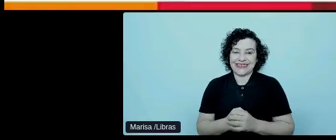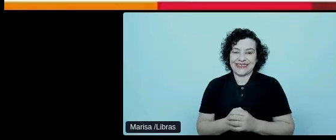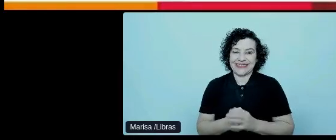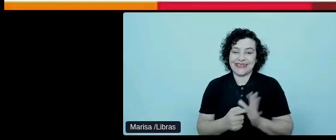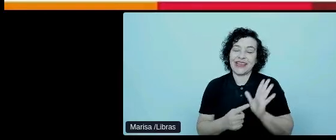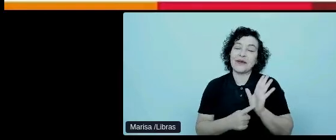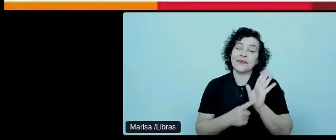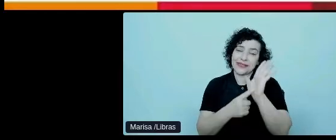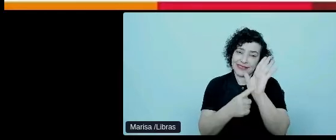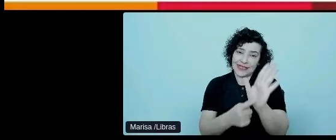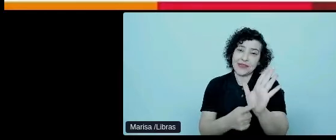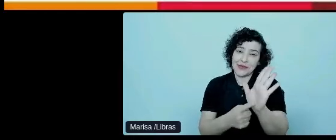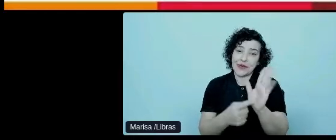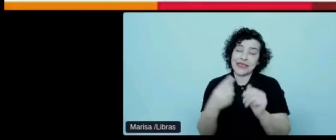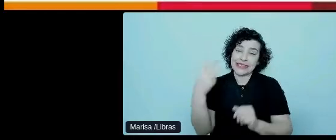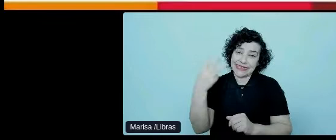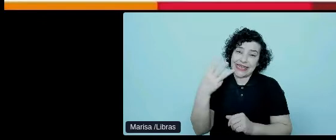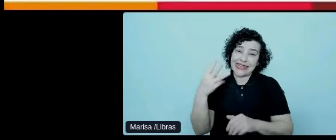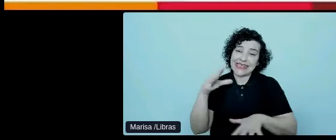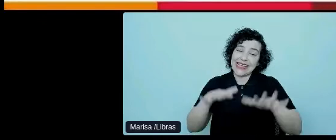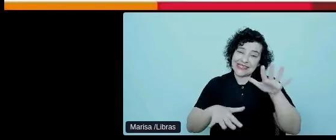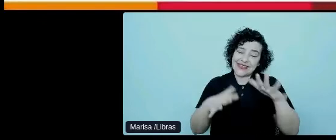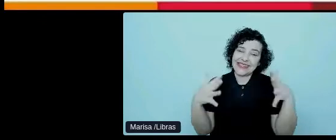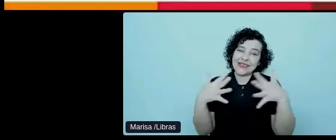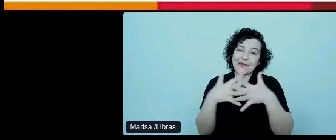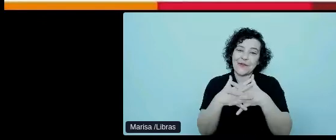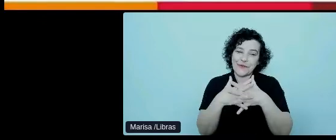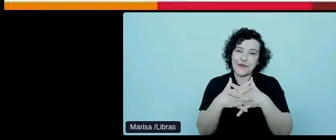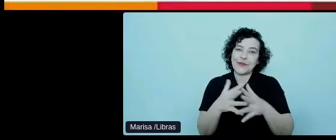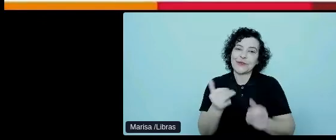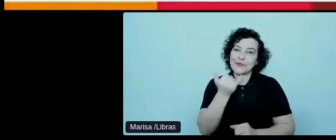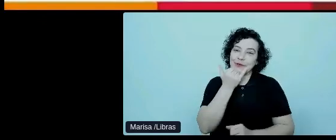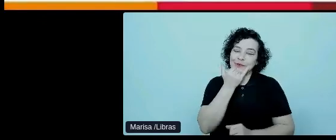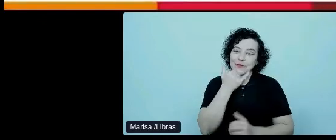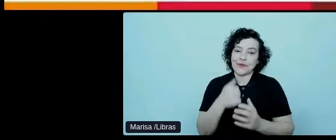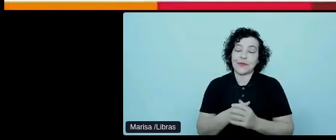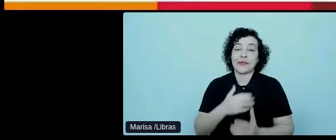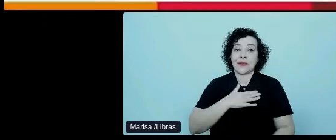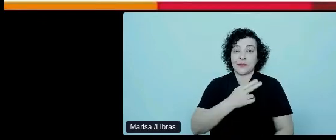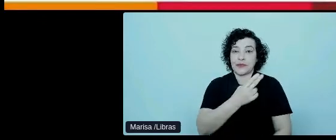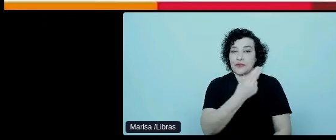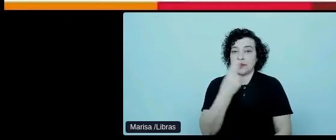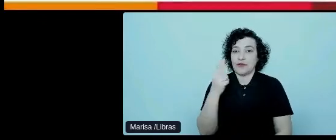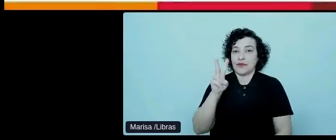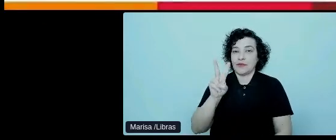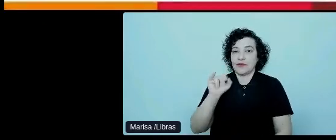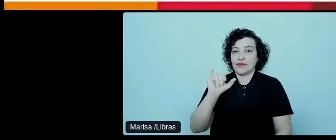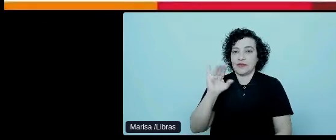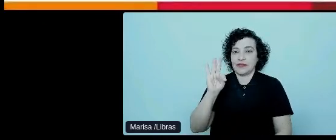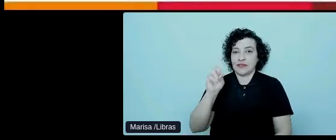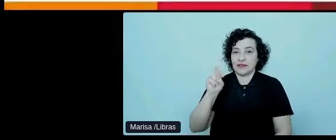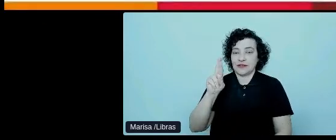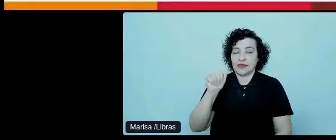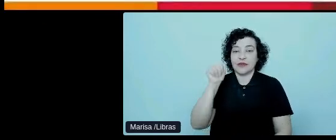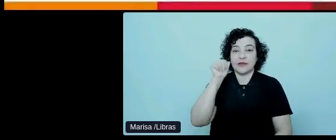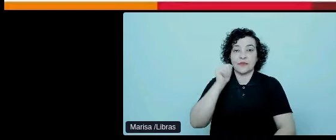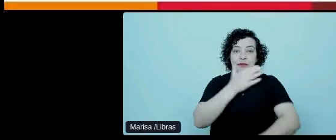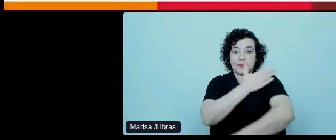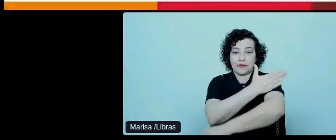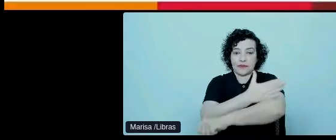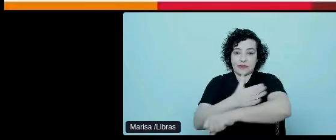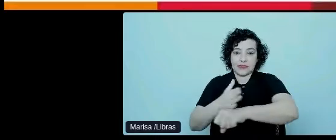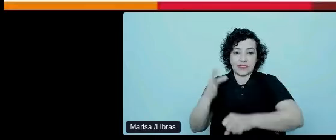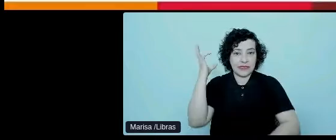ia se enrolar, né? Então tá, Eu sou a Victoria. Eu sou uma mulher branca, tenho os